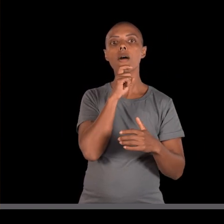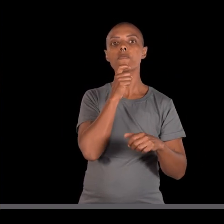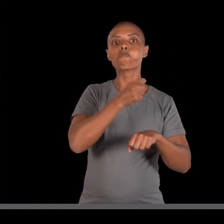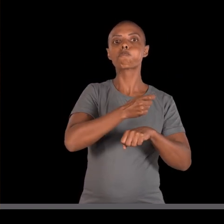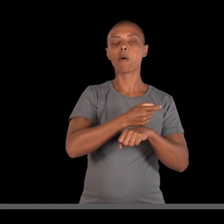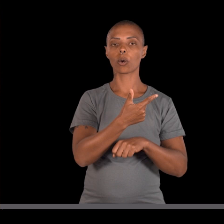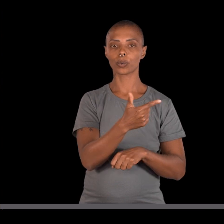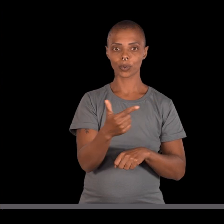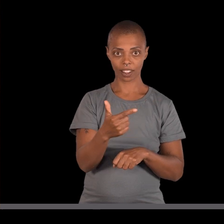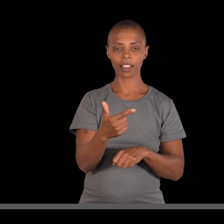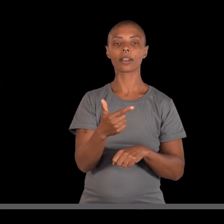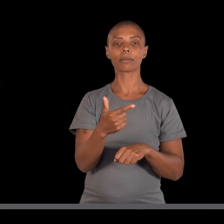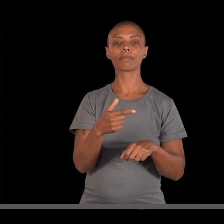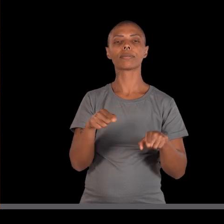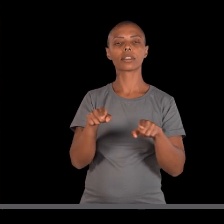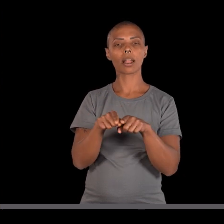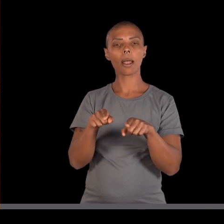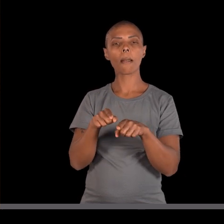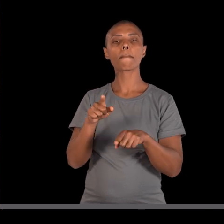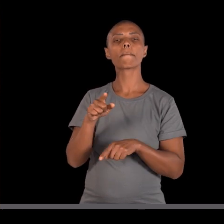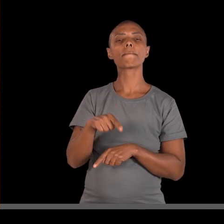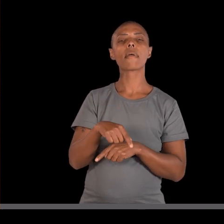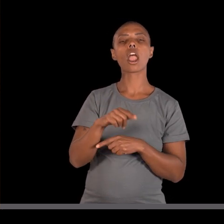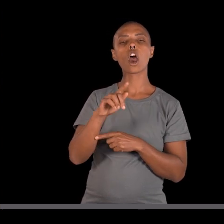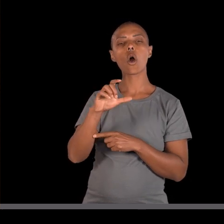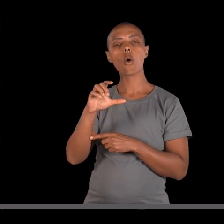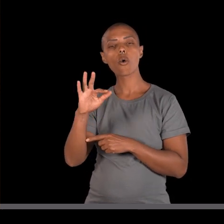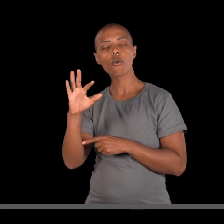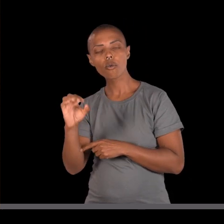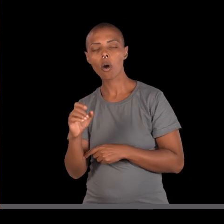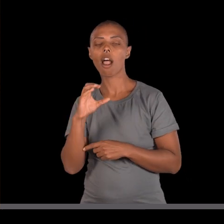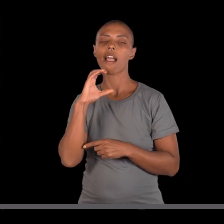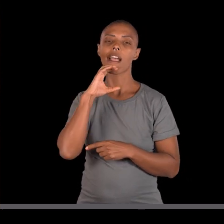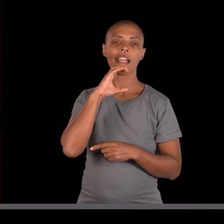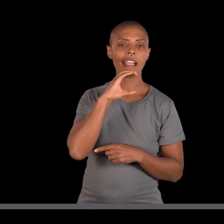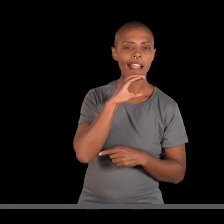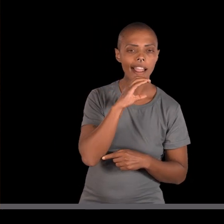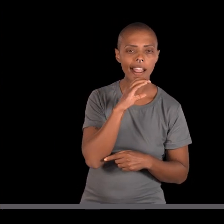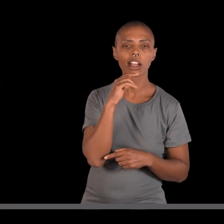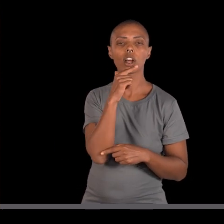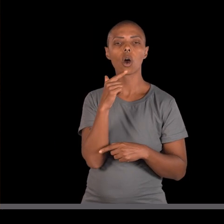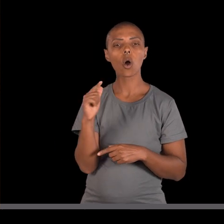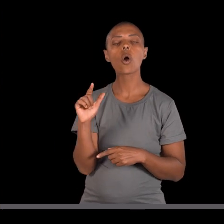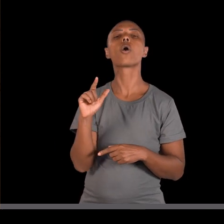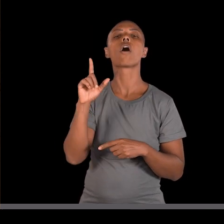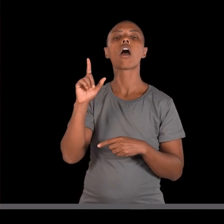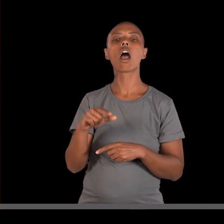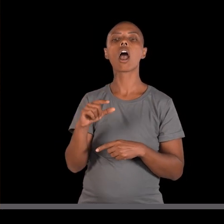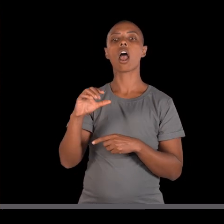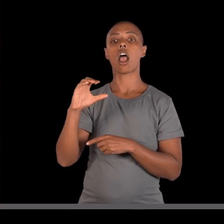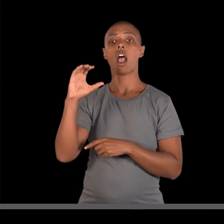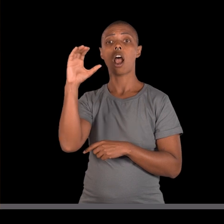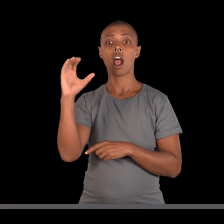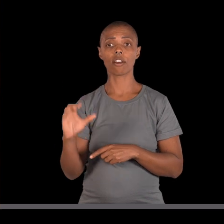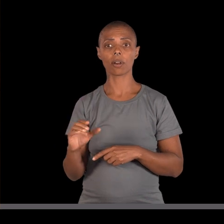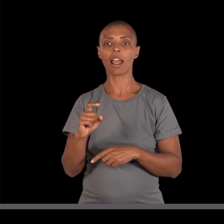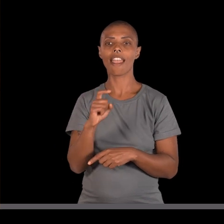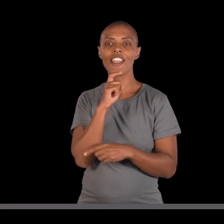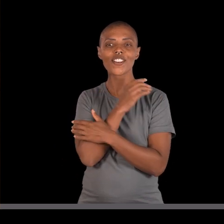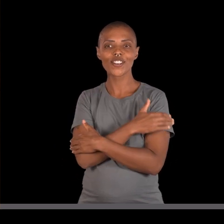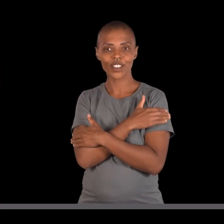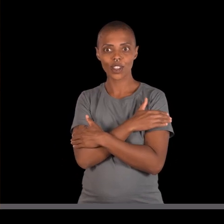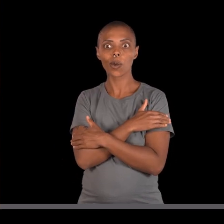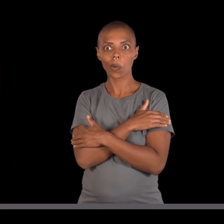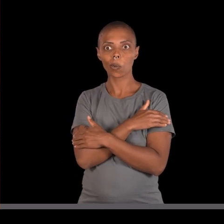durante o inverno. A corrente do Caribe também é uma corrente quente. A corrente do Labrador e da Califórnia são correntes frias, que provocam queda